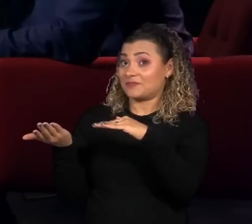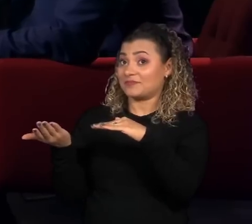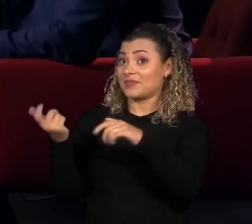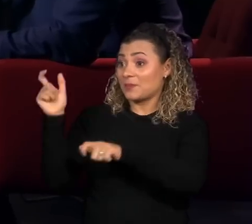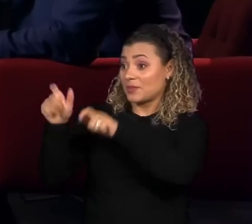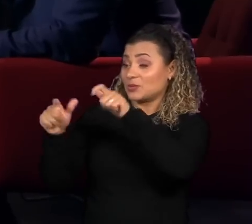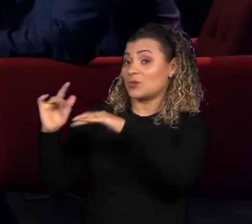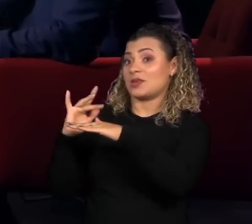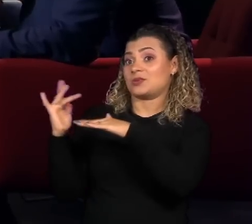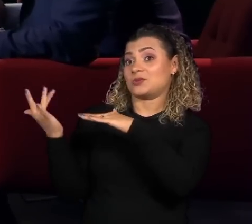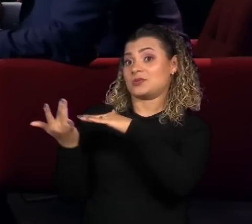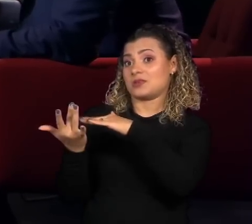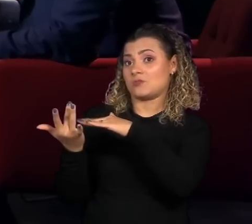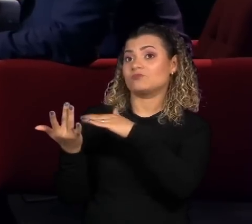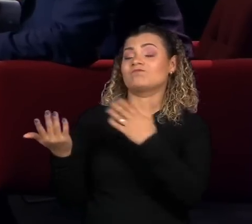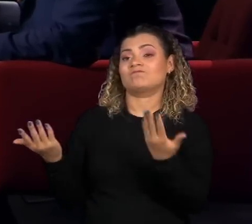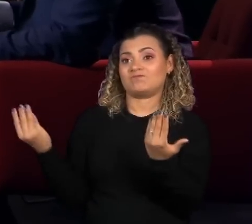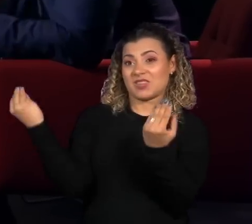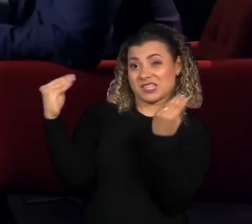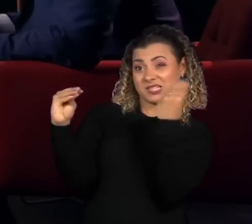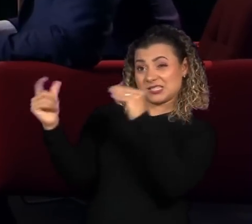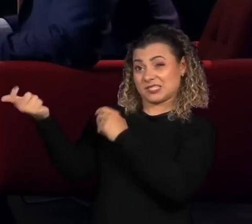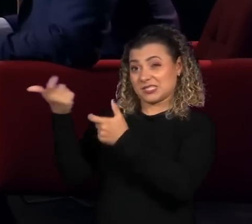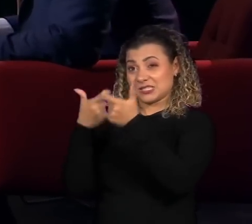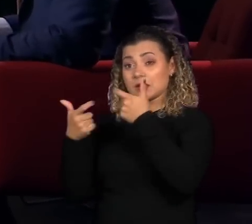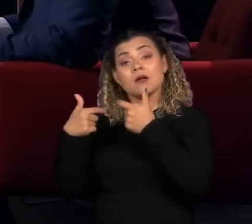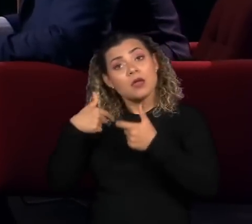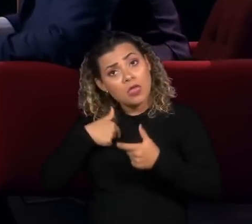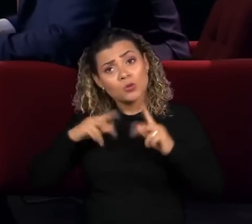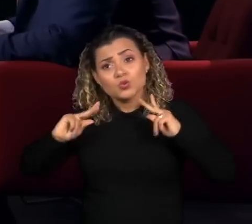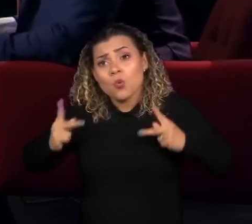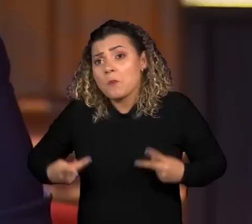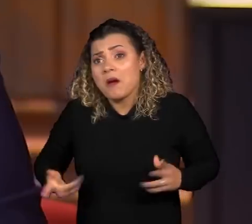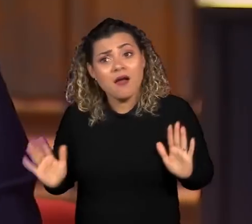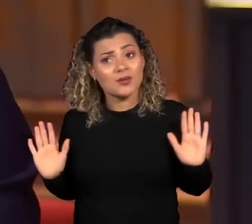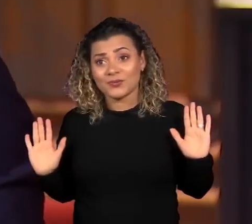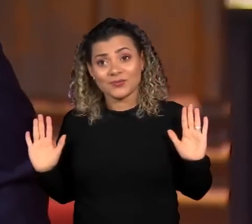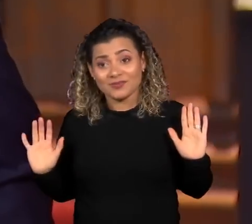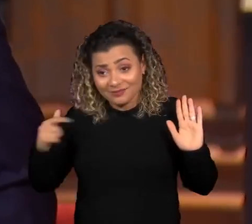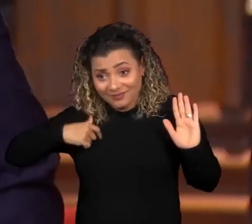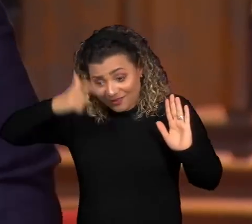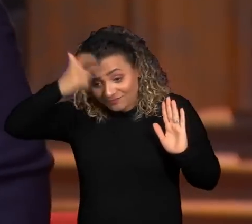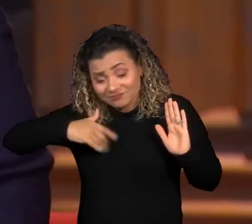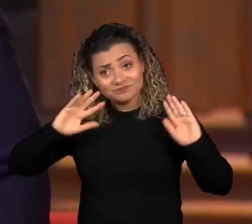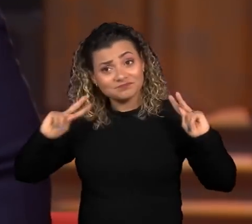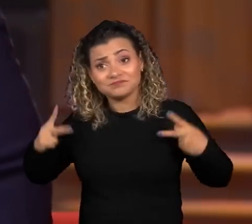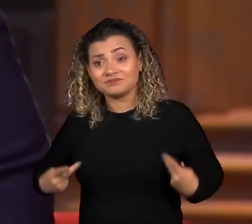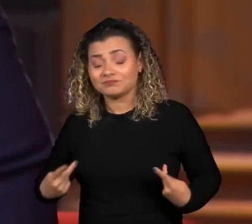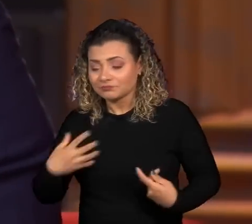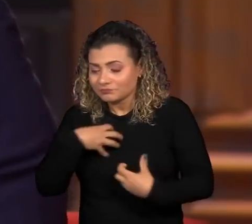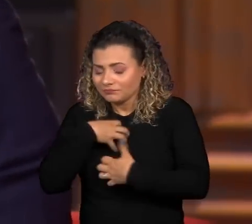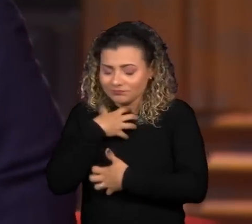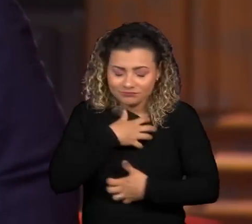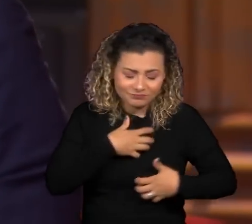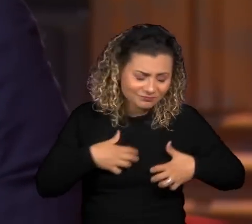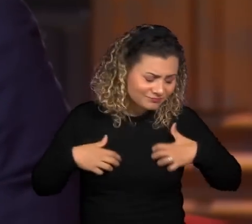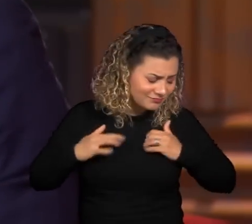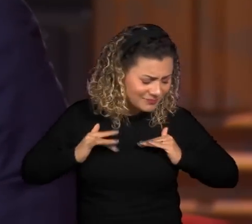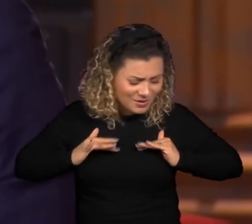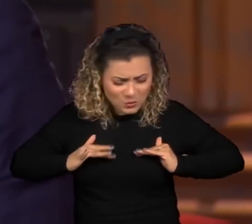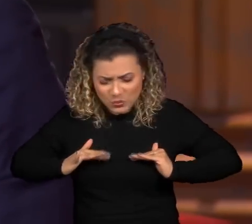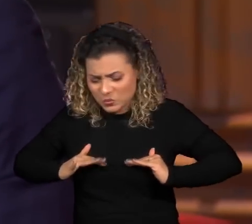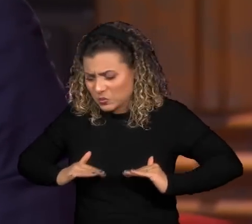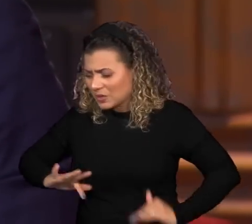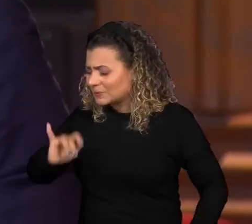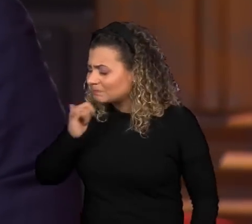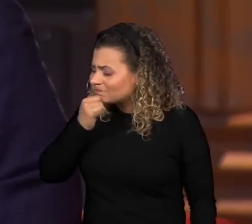aí. Isso machucou. E eu sou ser humano. Claro. E aquilo me deu um estado de prostração, de